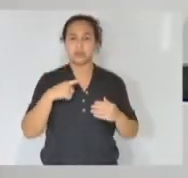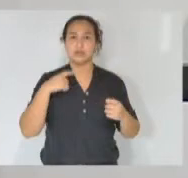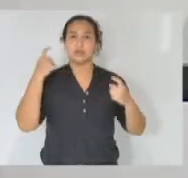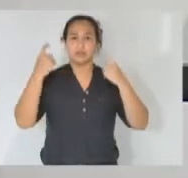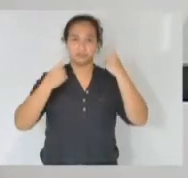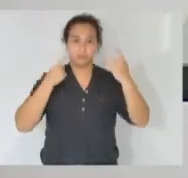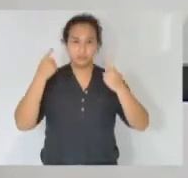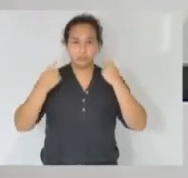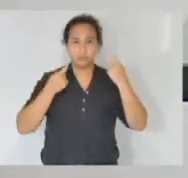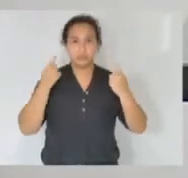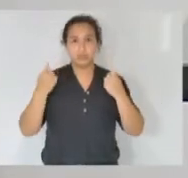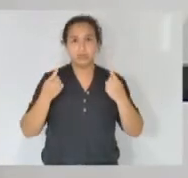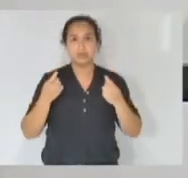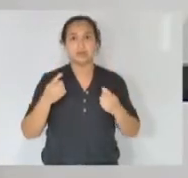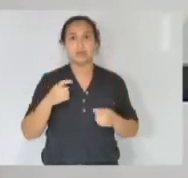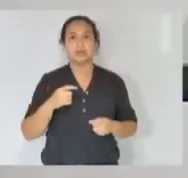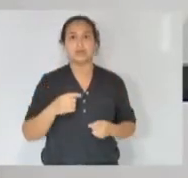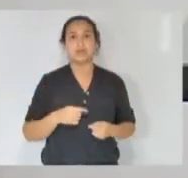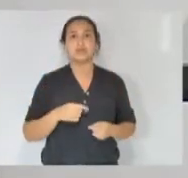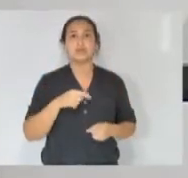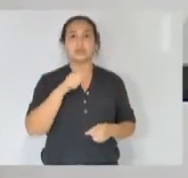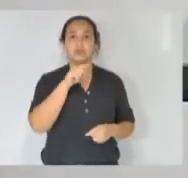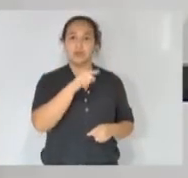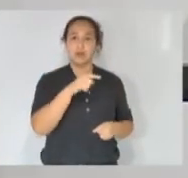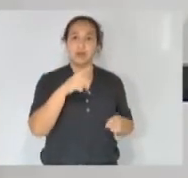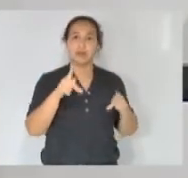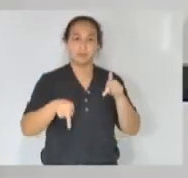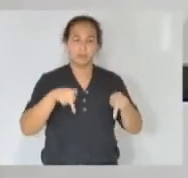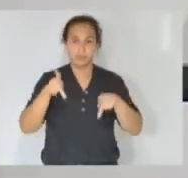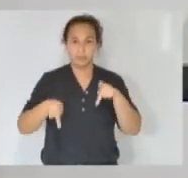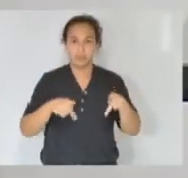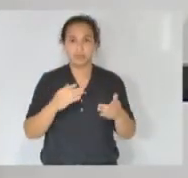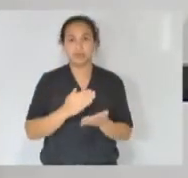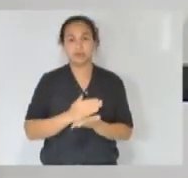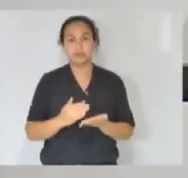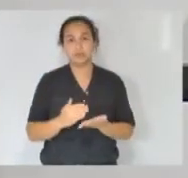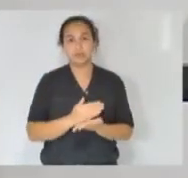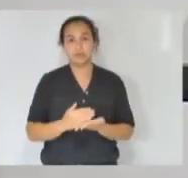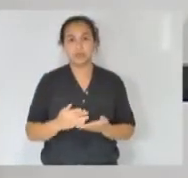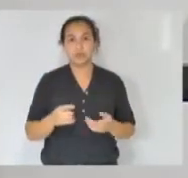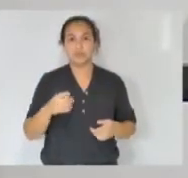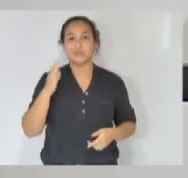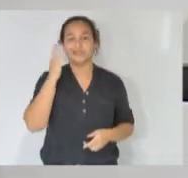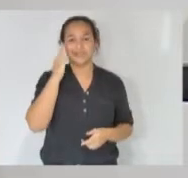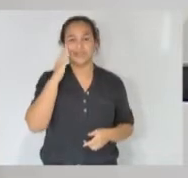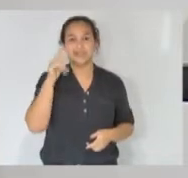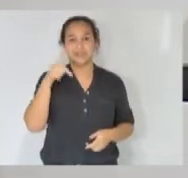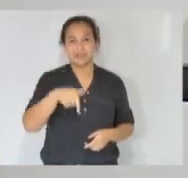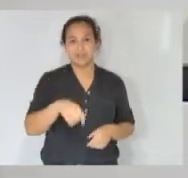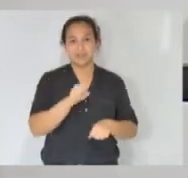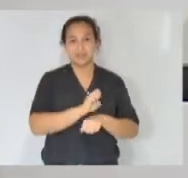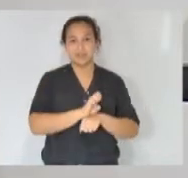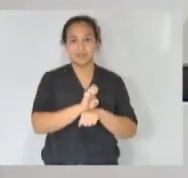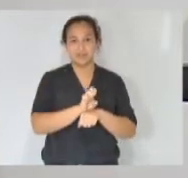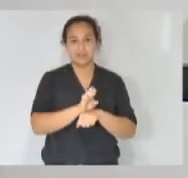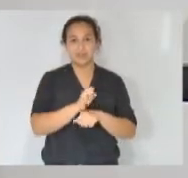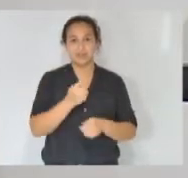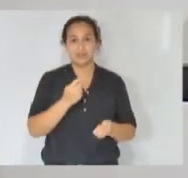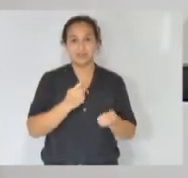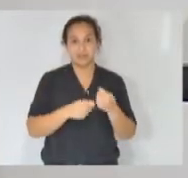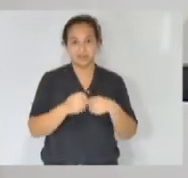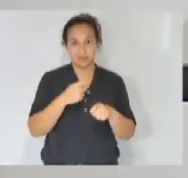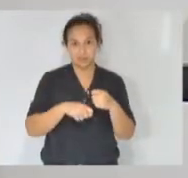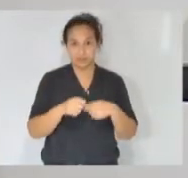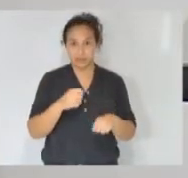também com o interesse difuso da população e reconhece que o Estado de Santa Catarina, o Executivo, mandou para